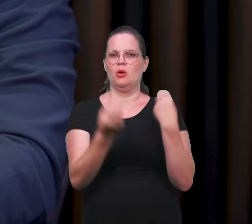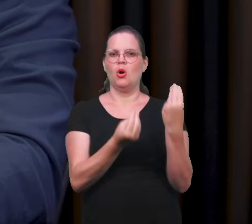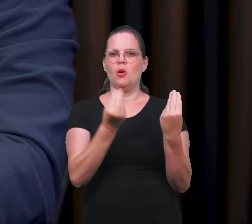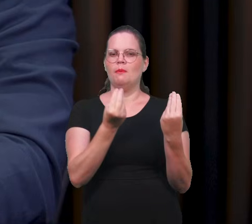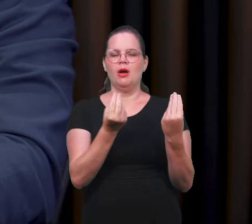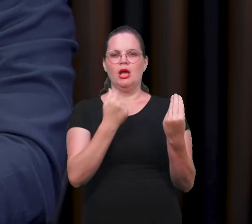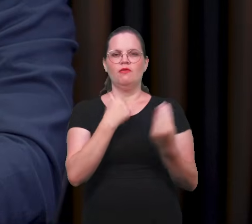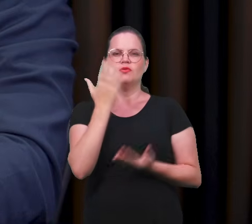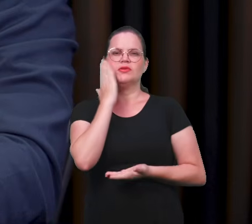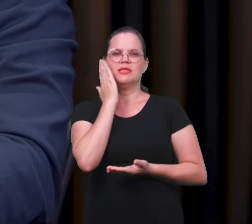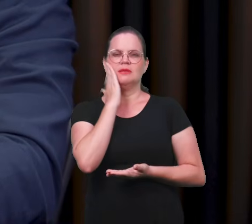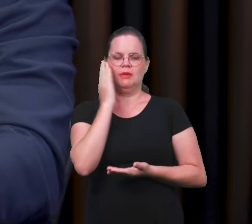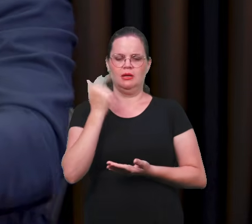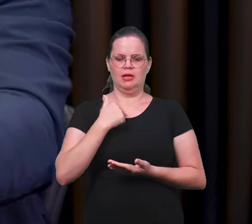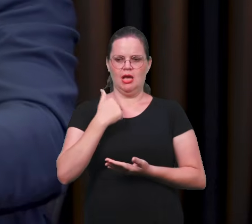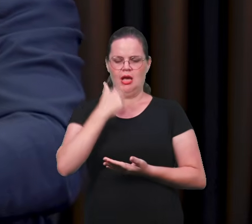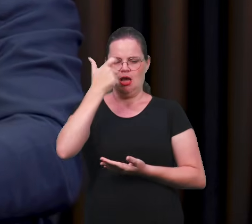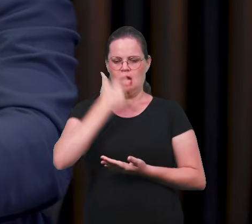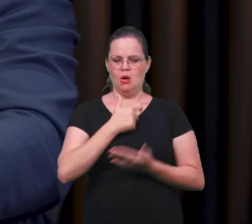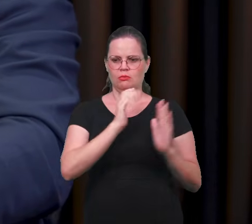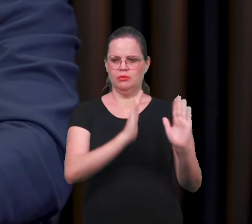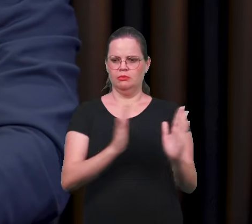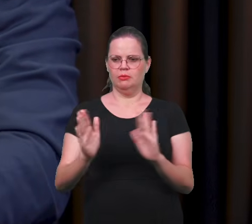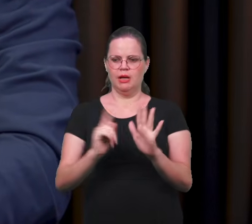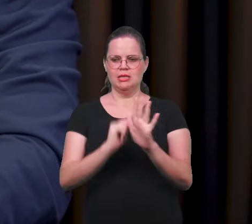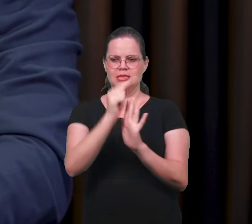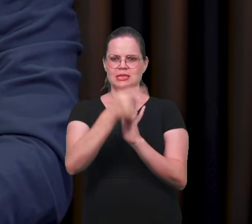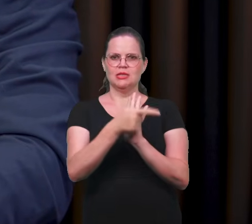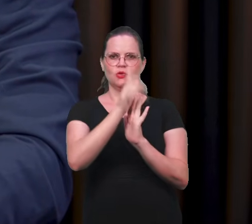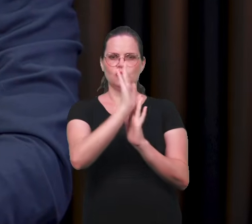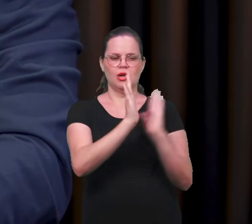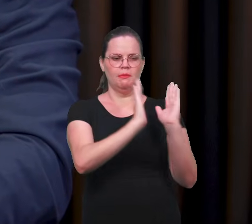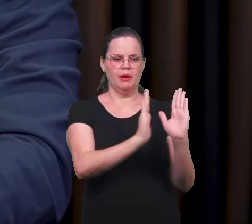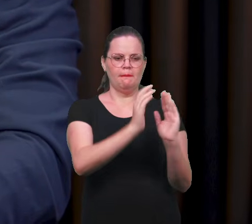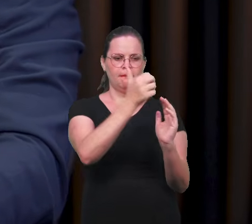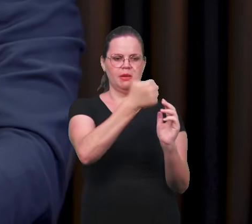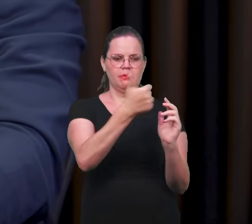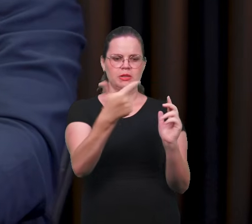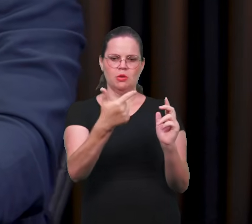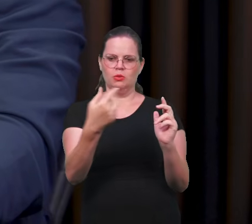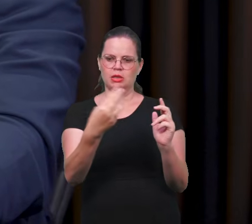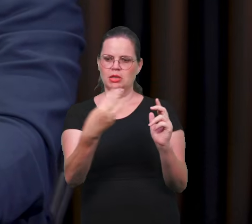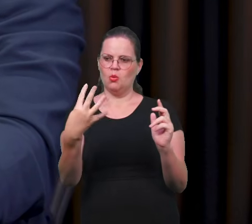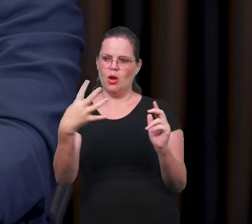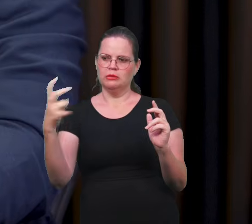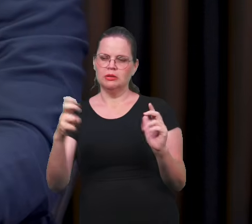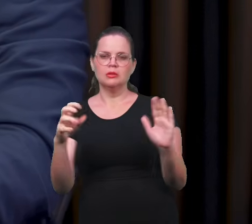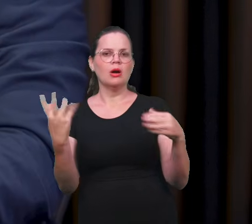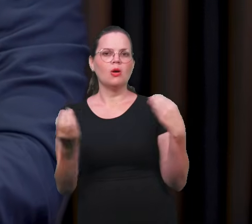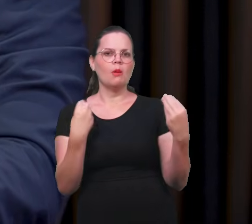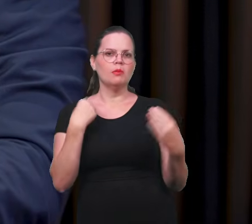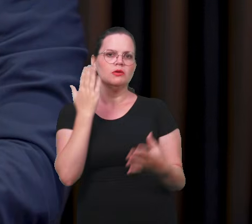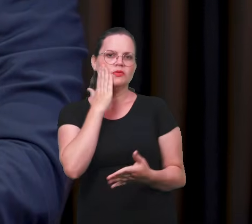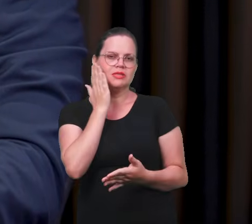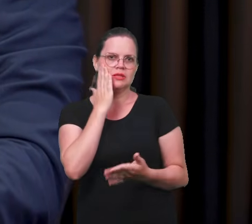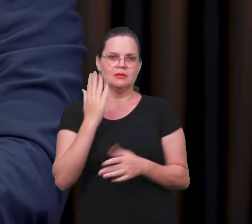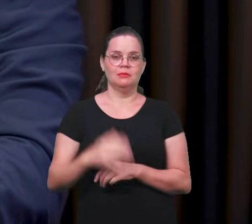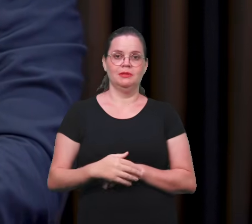processo? Você seguiu aí os 5 passos. Como saber? A palavra diz